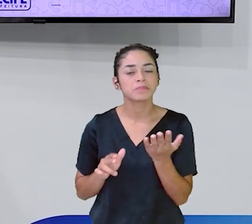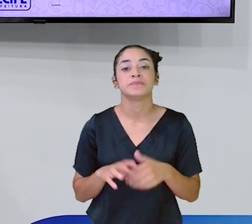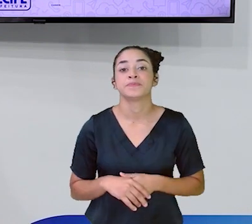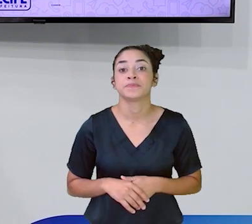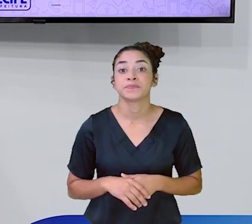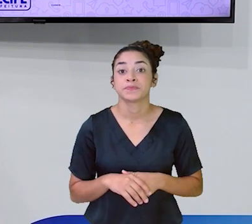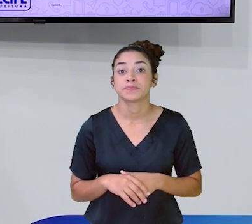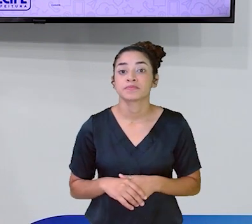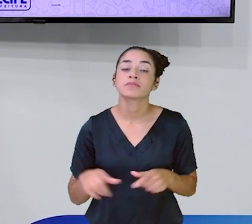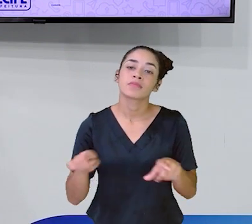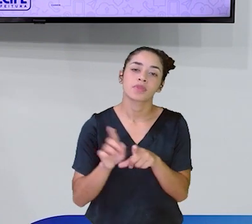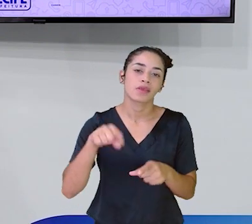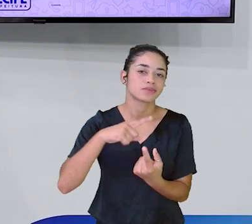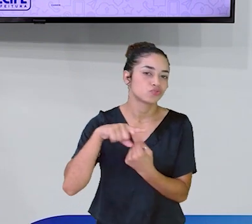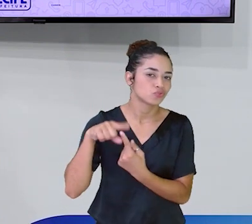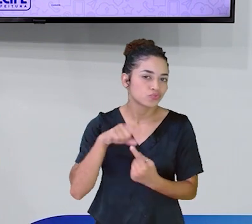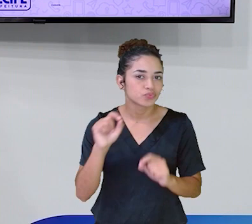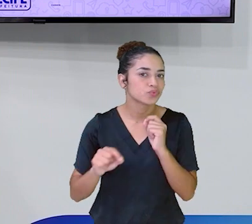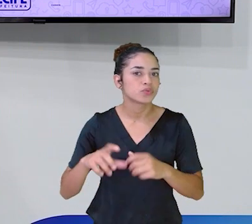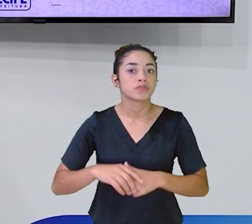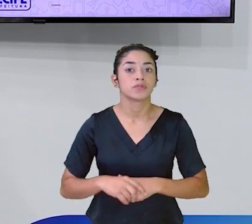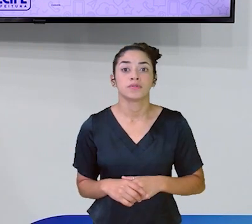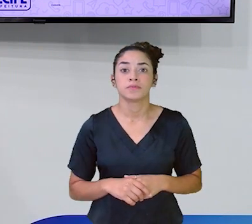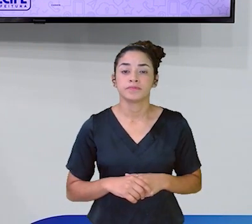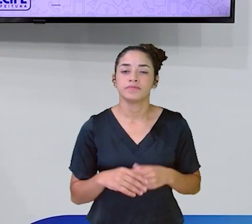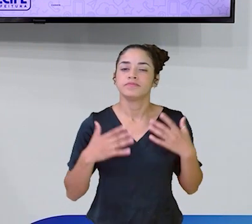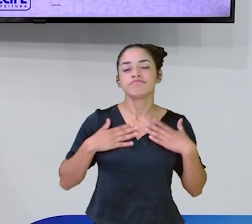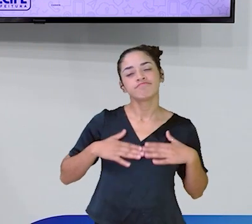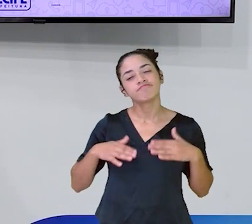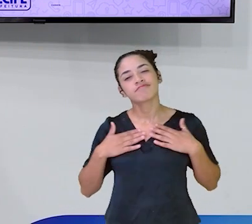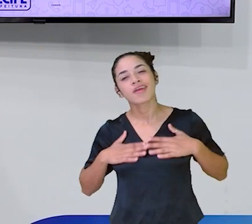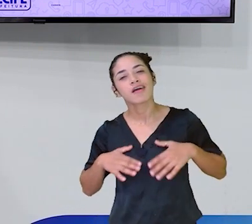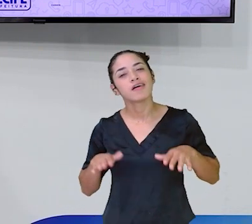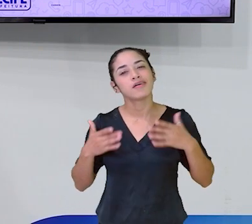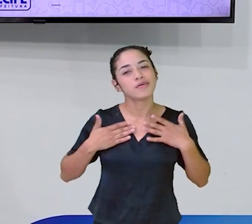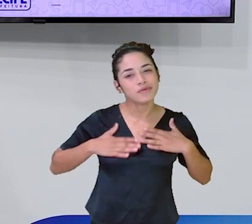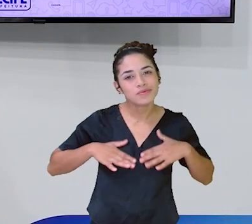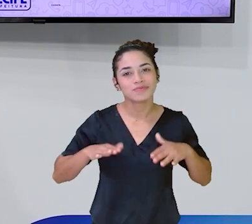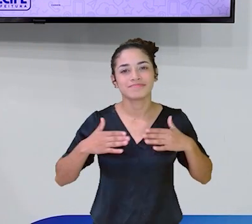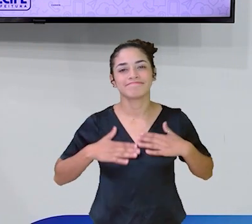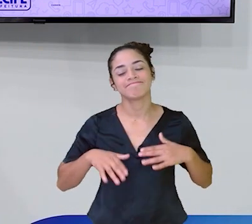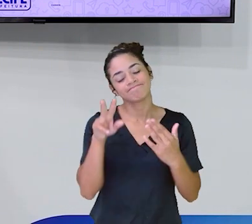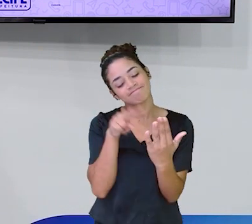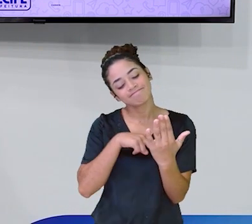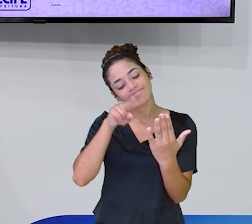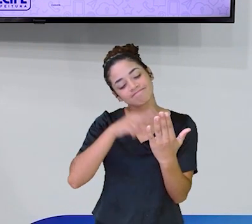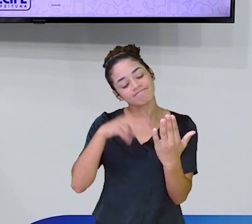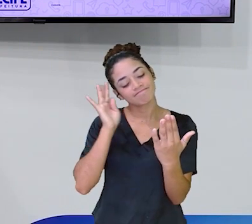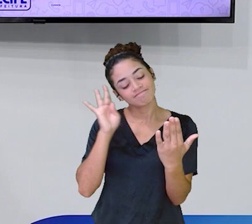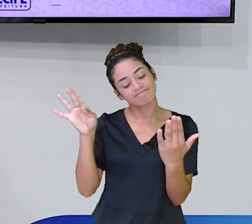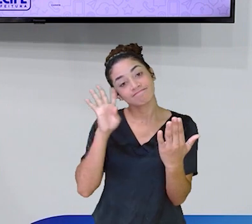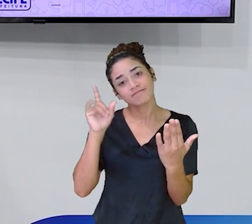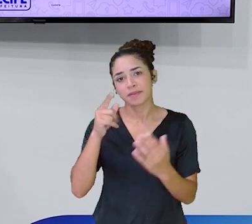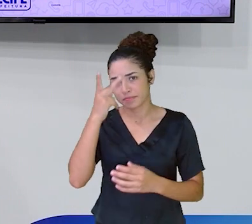você também é um tipo aí de você relaxar. Momento aí, tem muitas pessoas que gostam de ler, quando